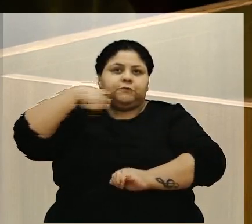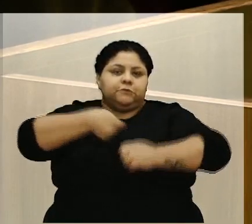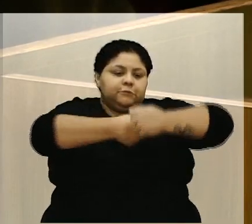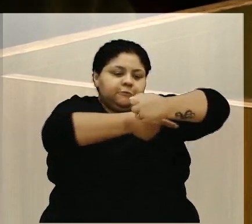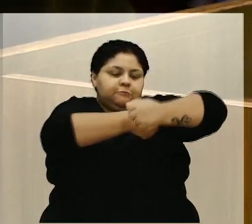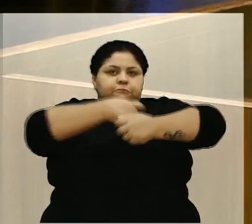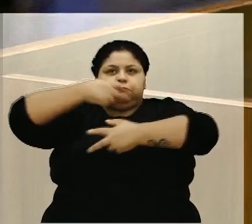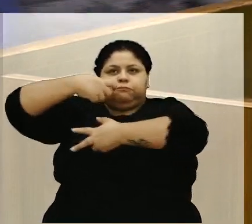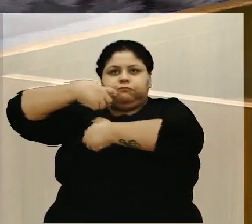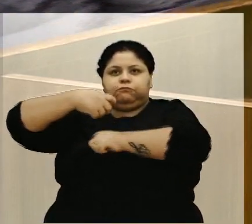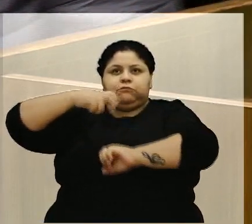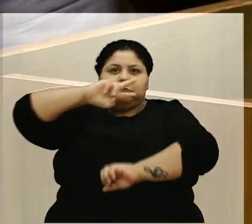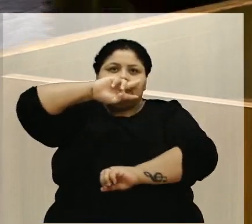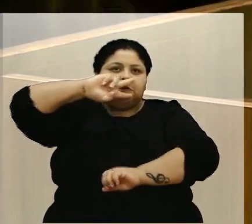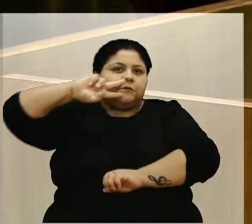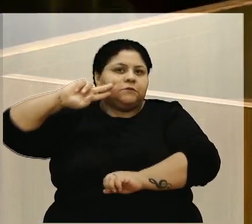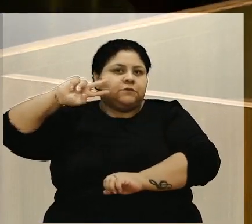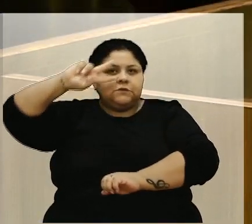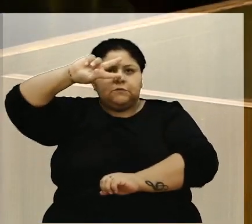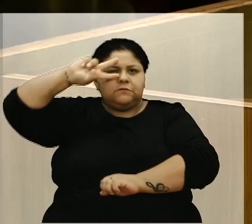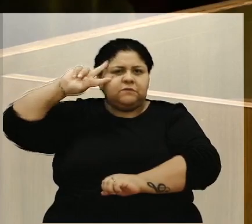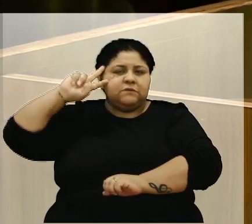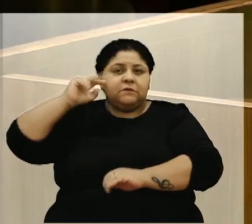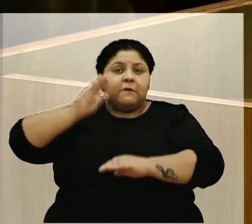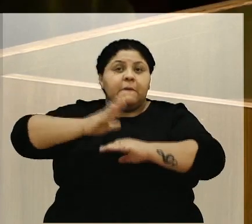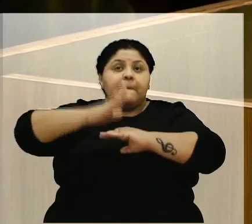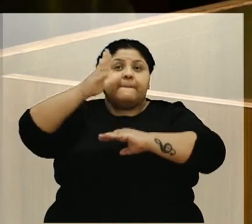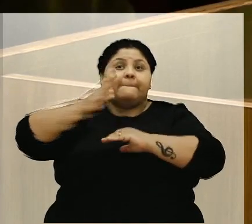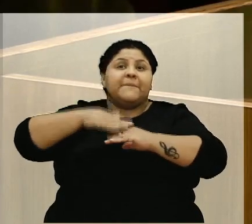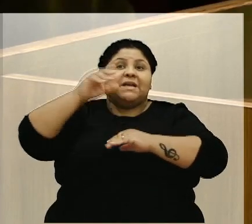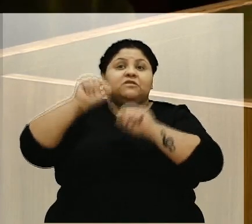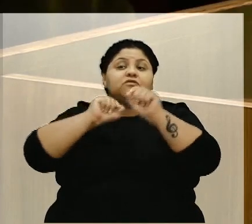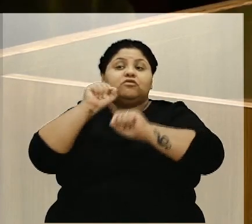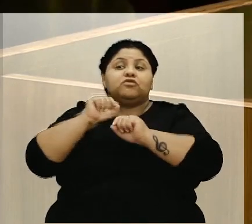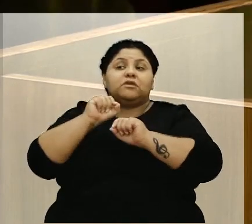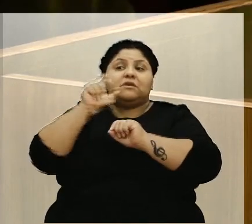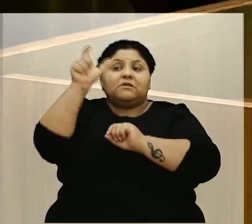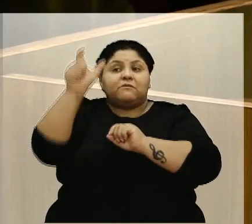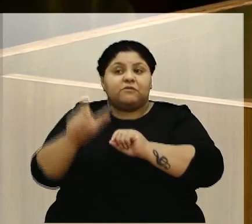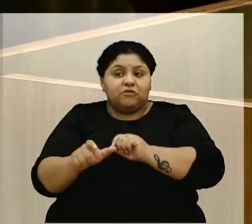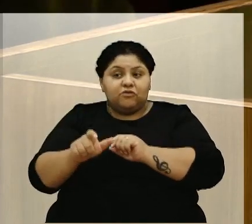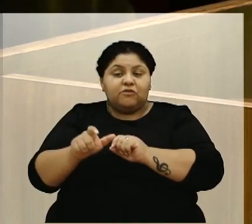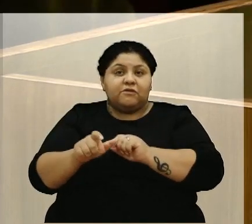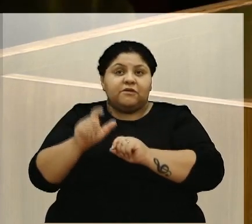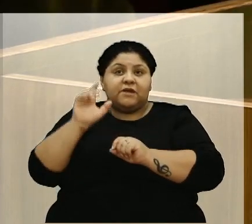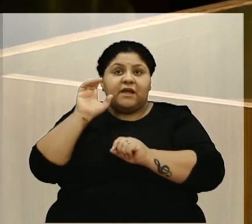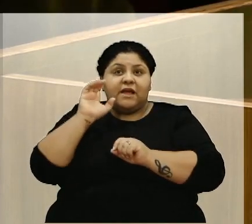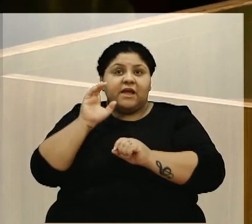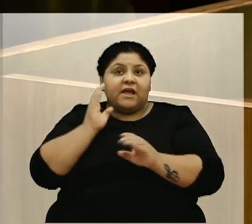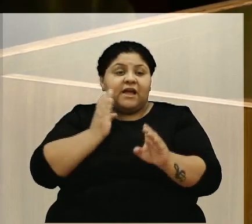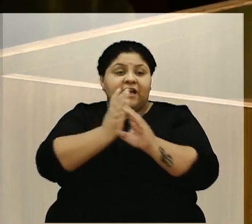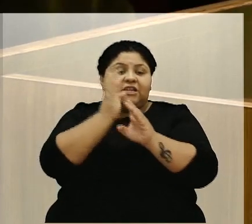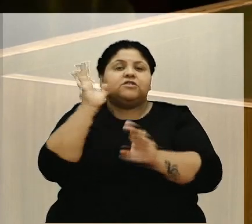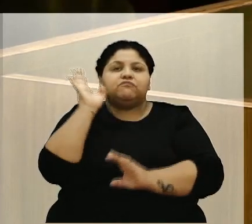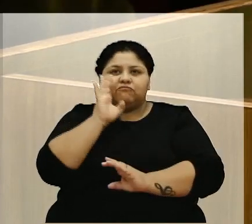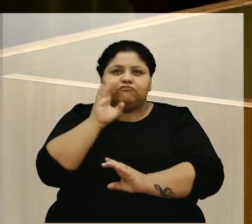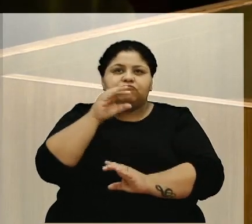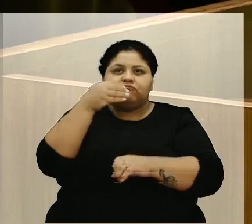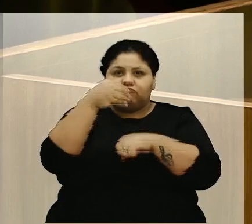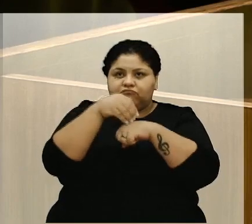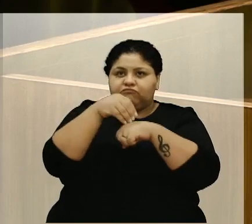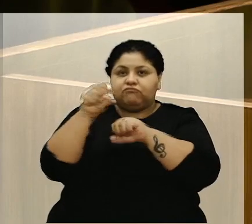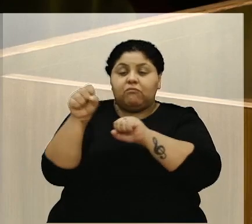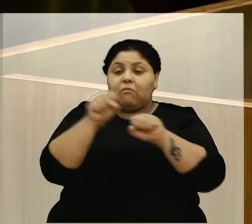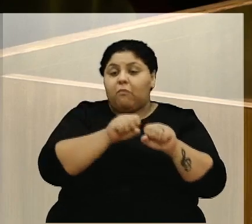roupas íntimas. Mas o que as pessoas acharem interessante, esse tempo conversando, as pessoas sugeriram,